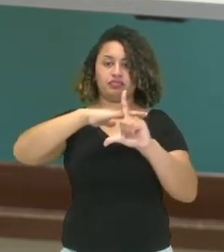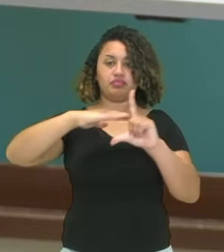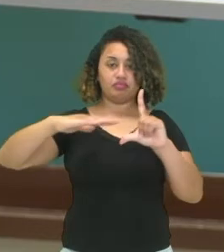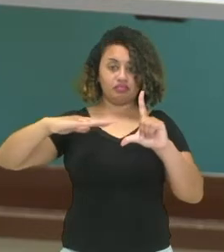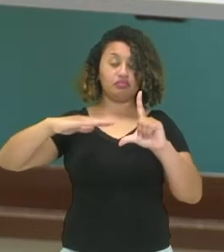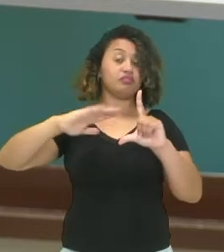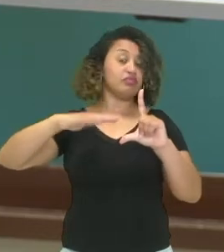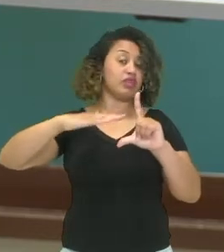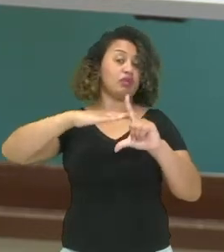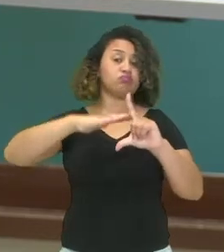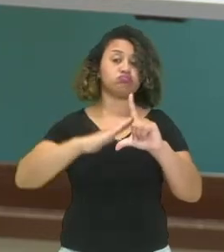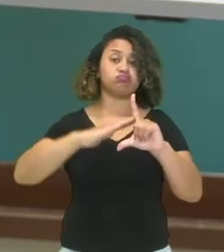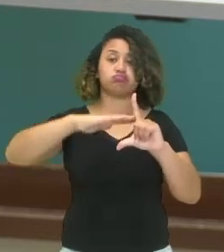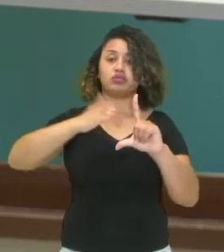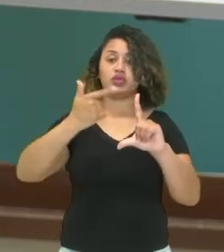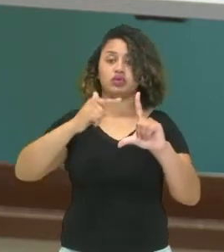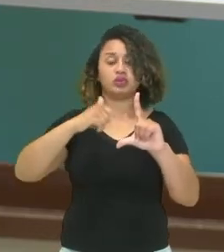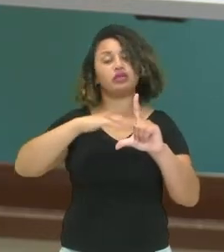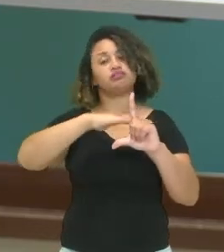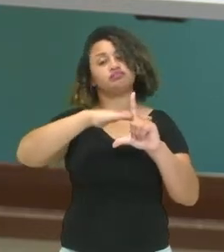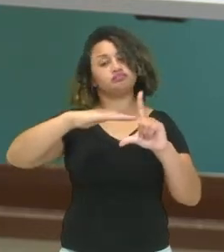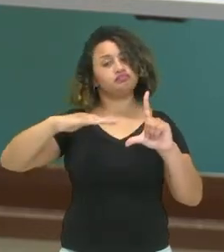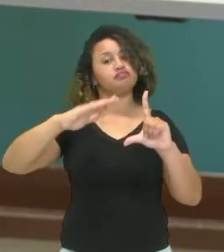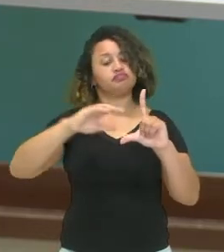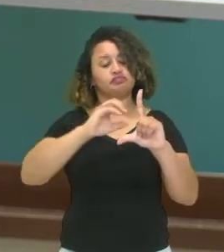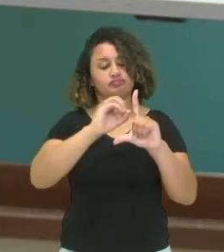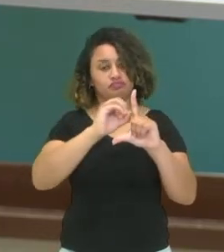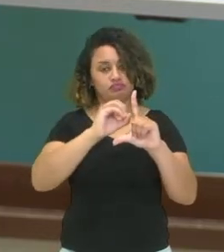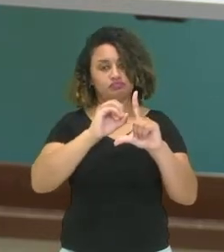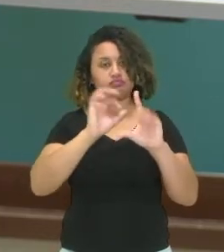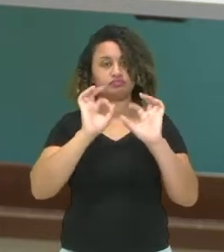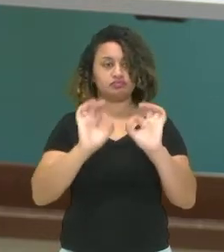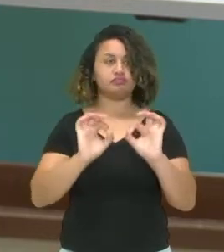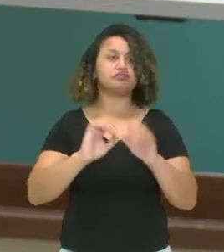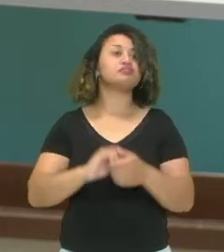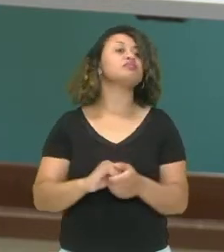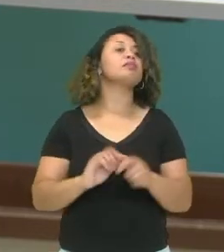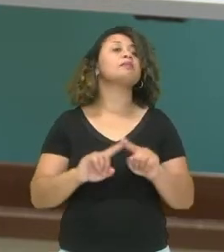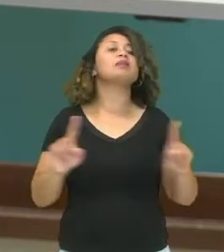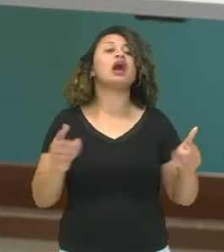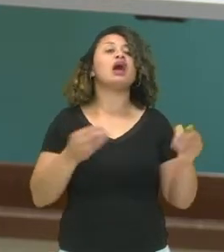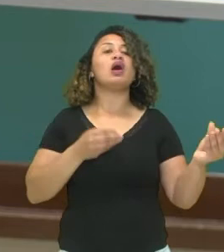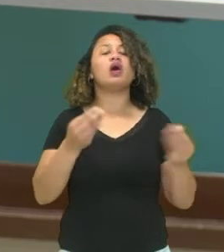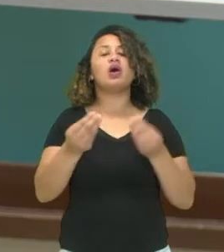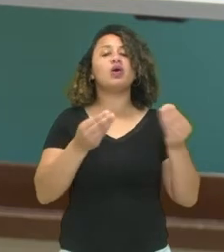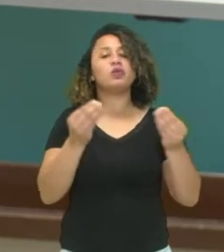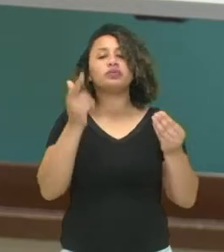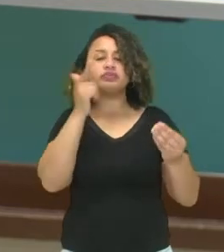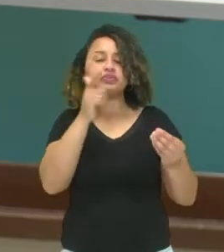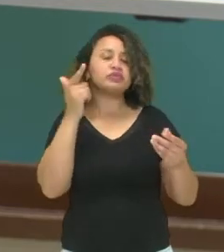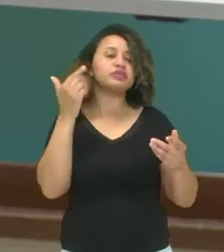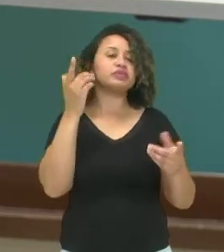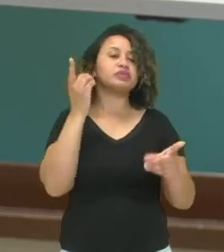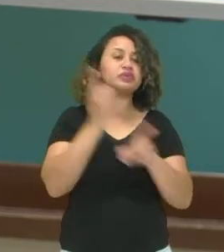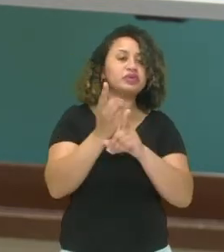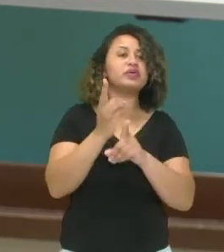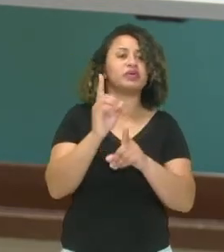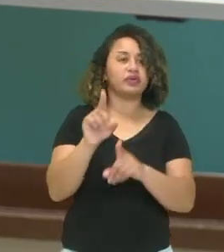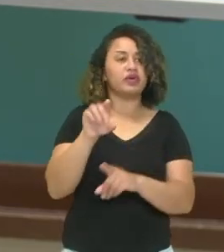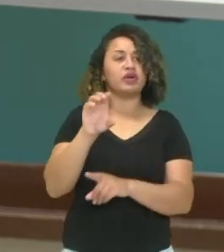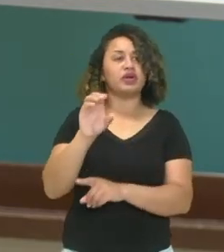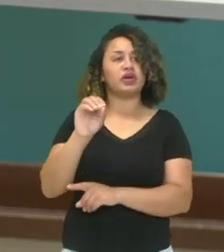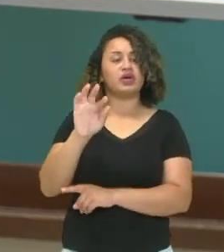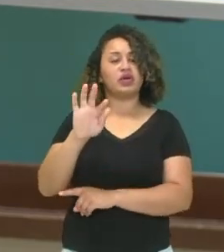é 0, o ângulo 0 grau. Joia? Agora, como é que a gente determina esse coeficiente angular? Para a